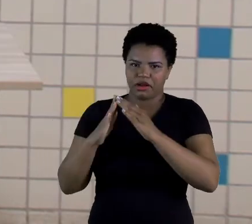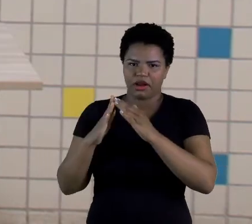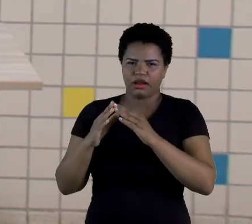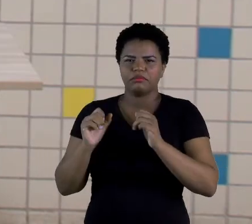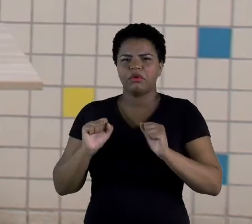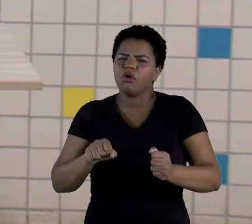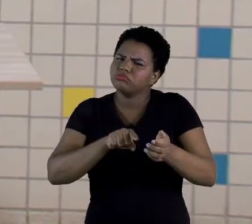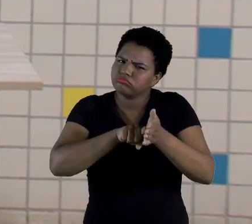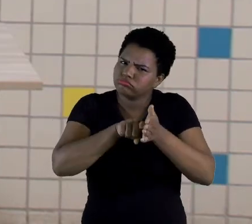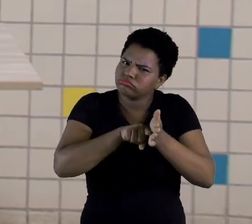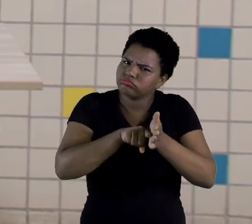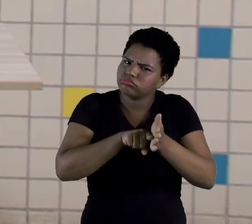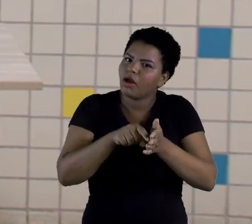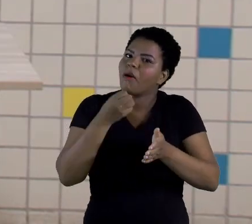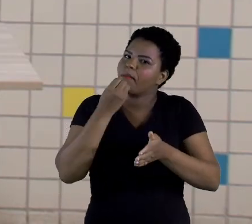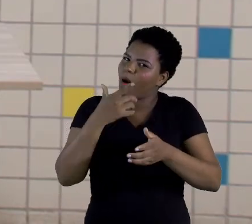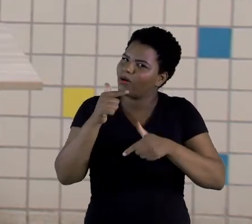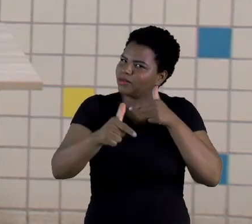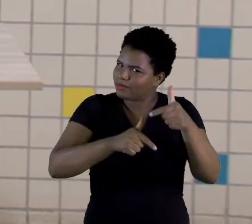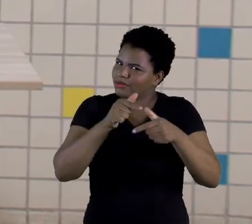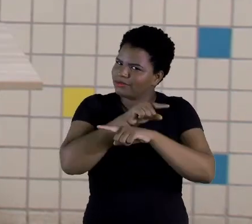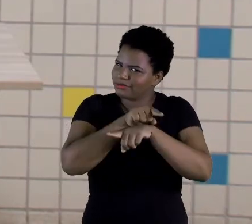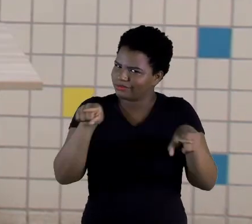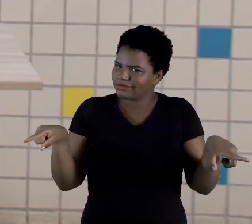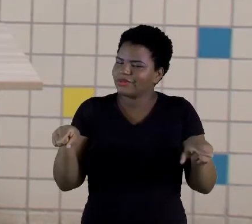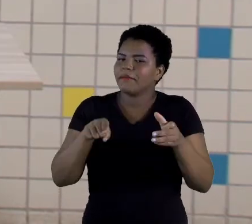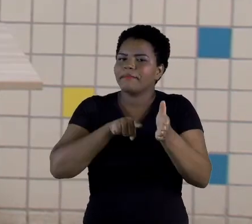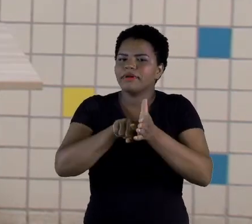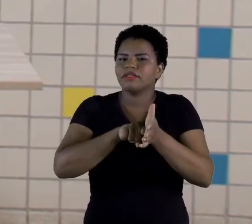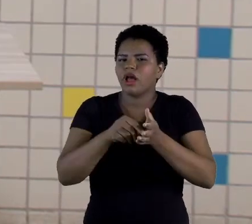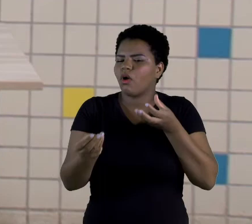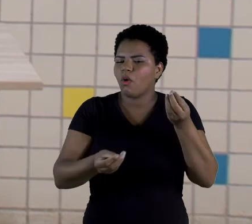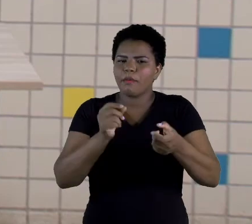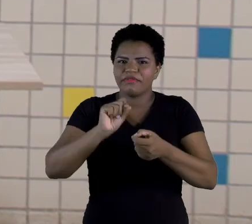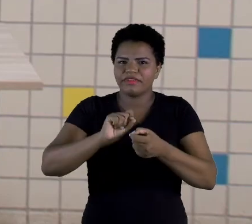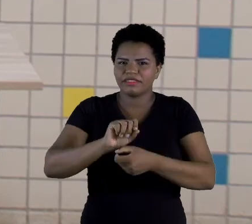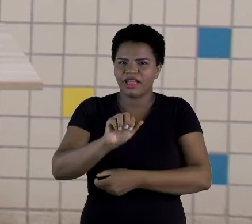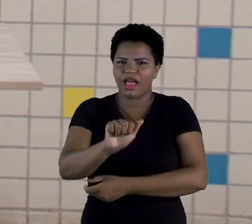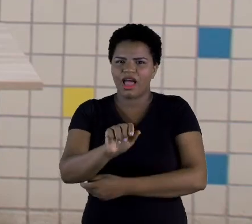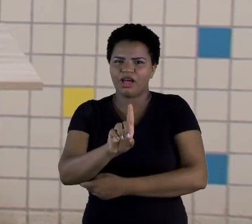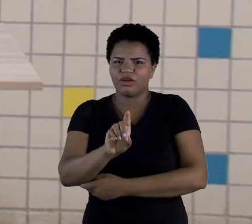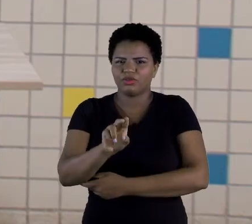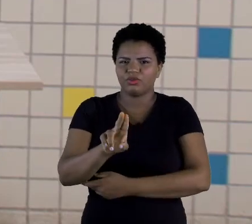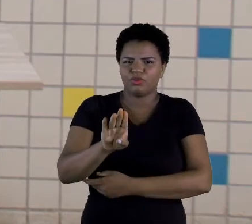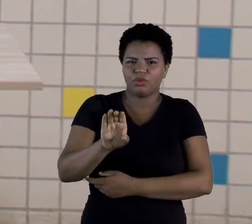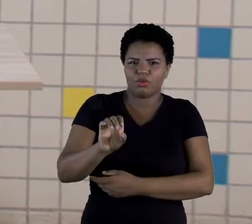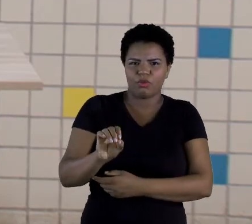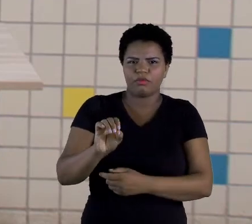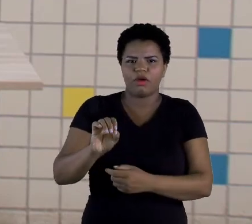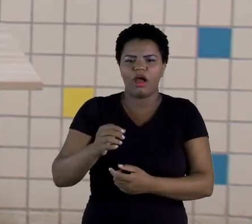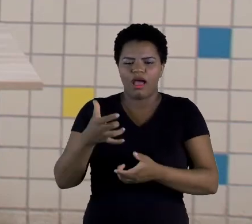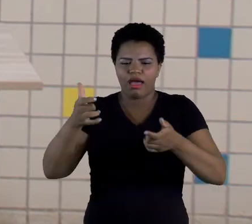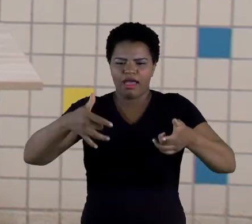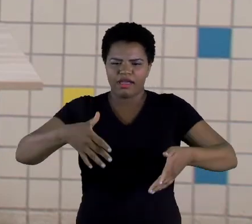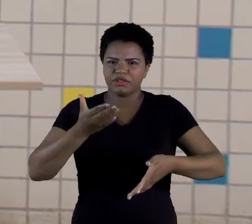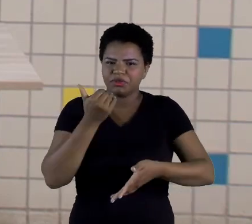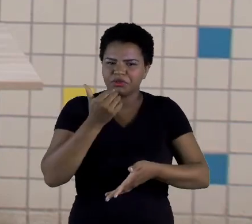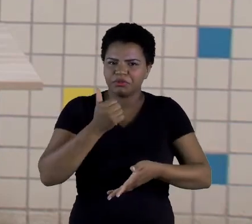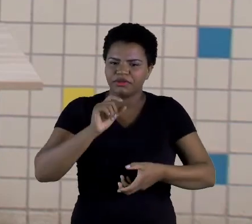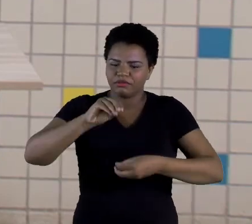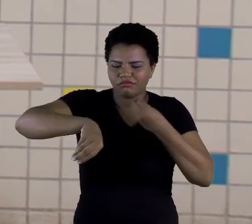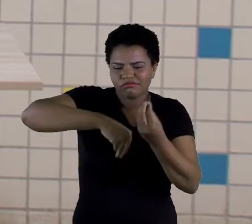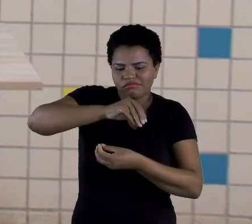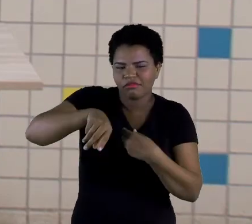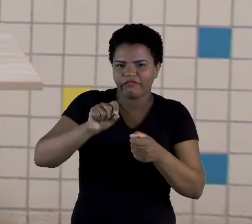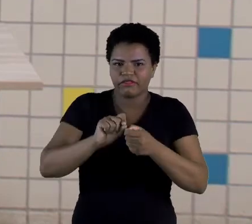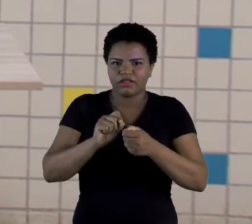Um bom trabalho para vocês, ir lá pesquisar lá como faz adubo, transformar o resto de alimento em adubo, né? Para as plantas,